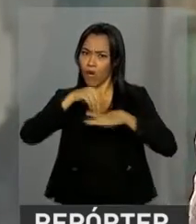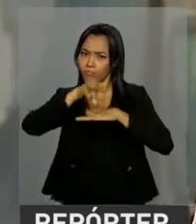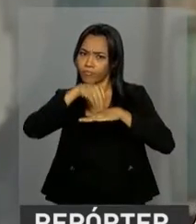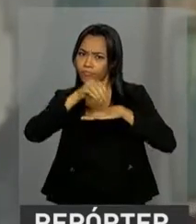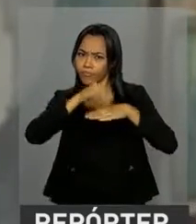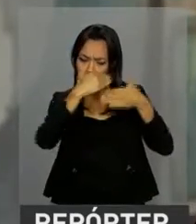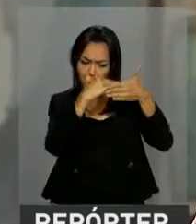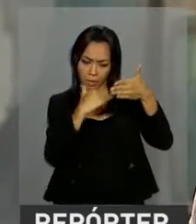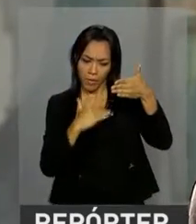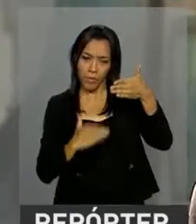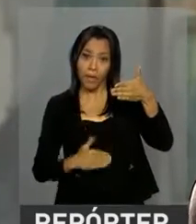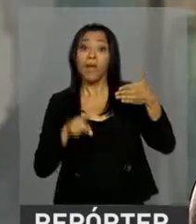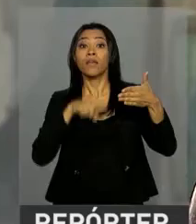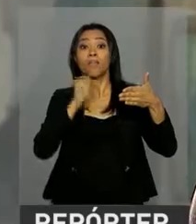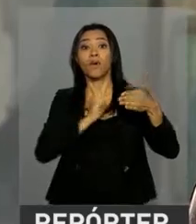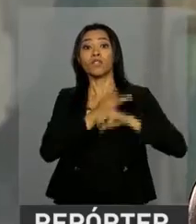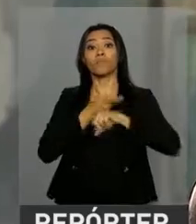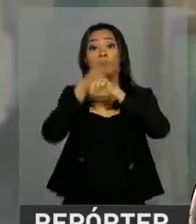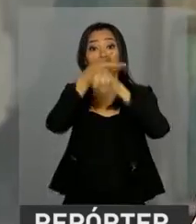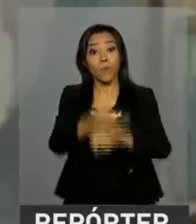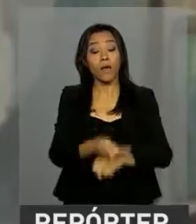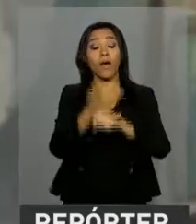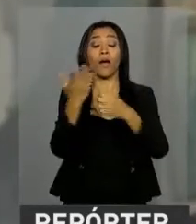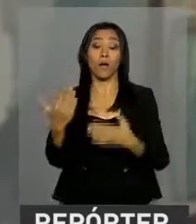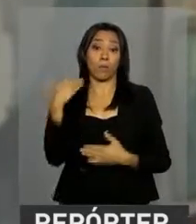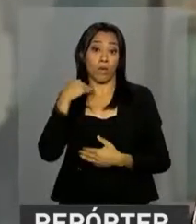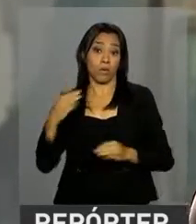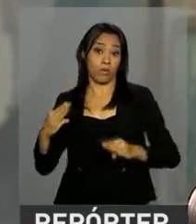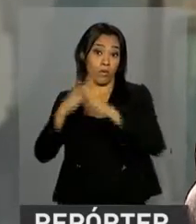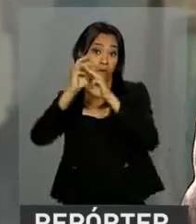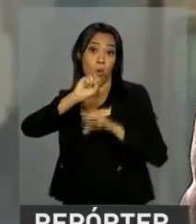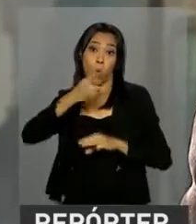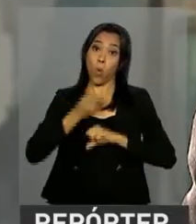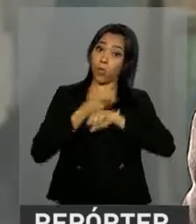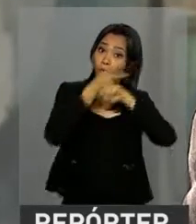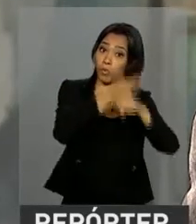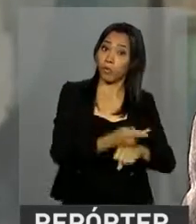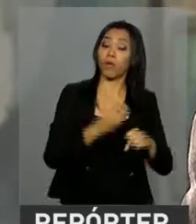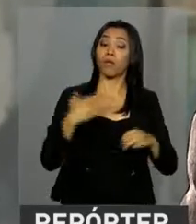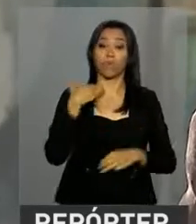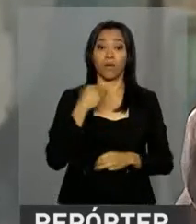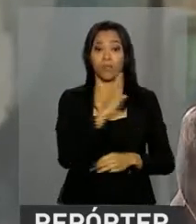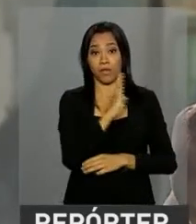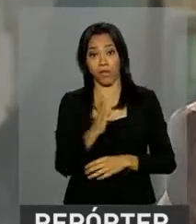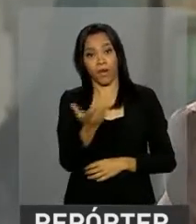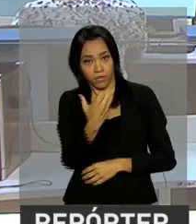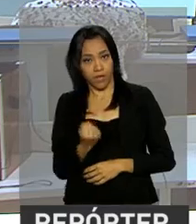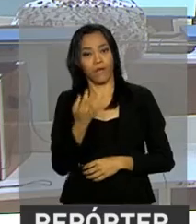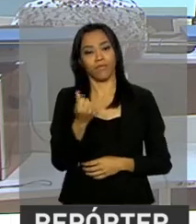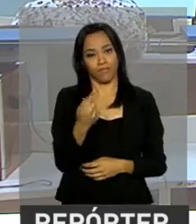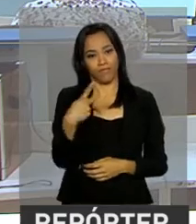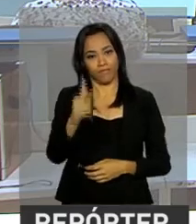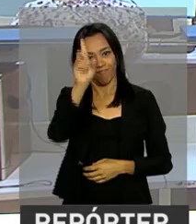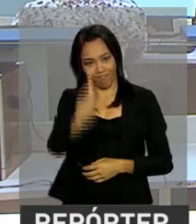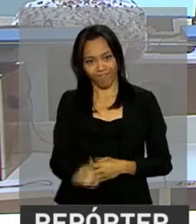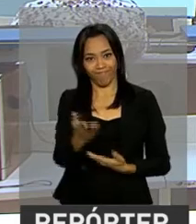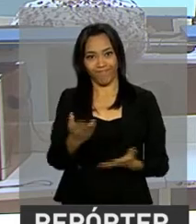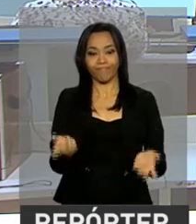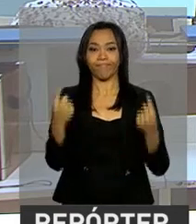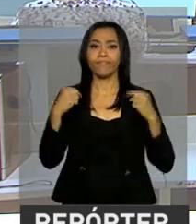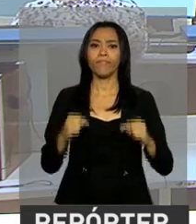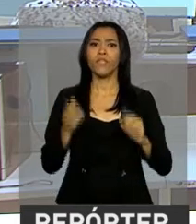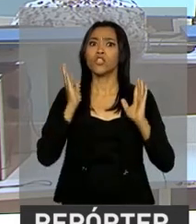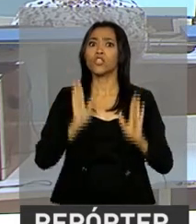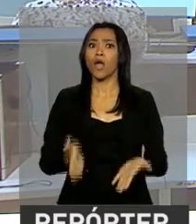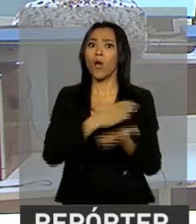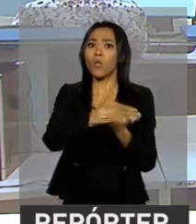compareça numa agência do banco do brasil ou da caixa econômica federal para retirar o seu abono salarial e começou o